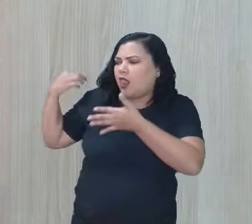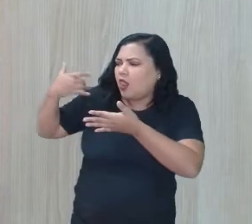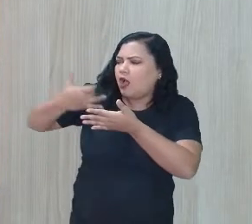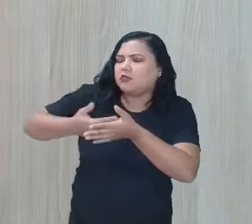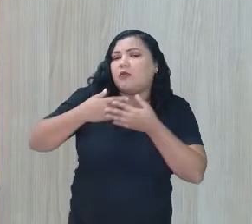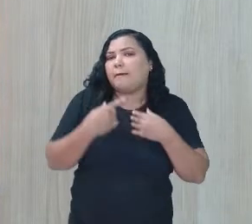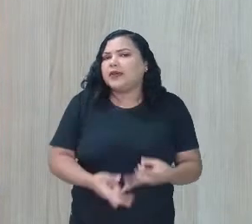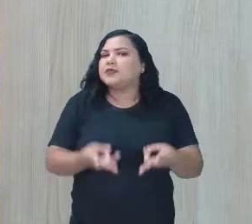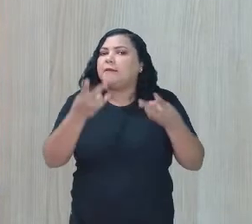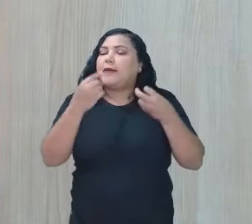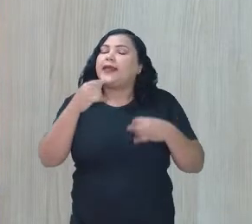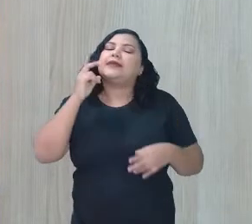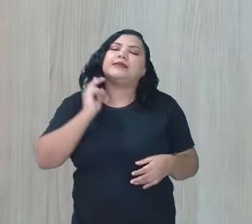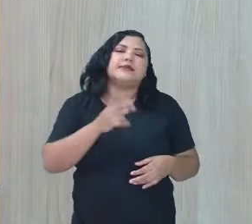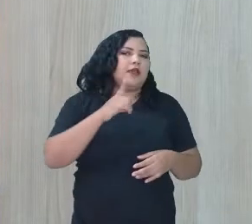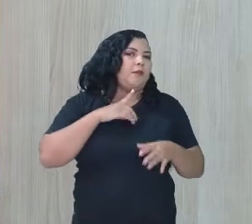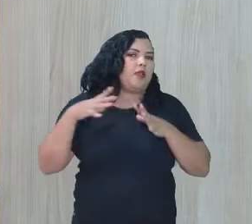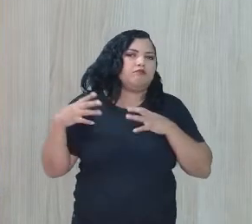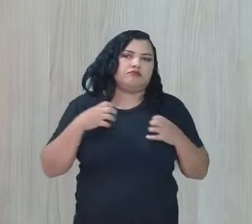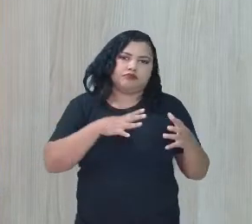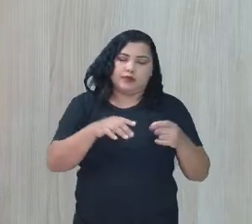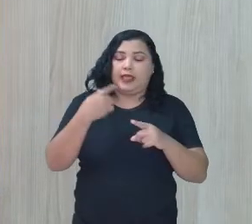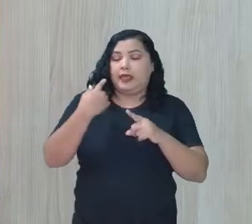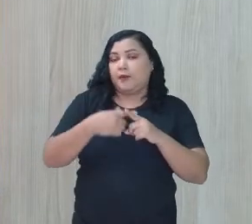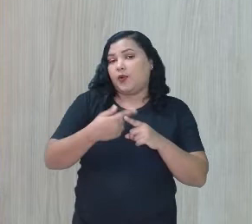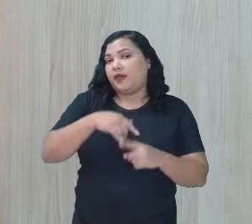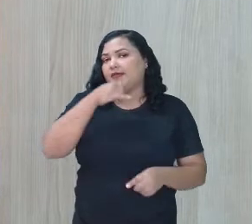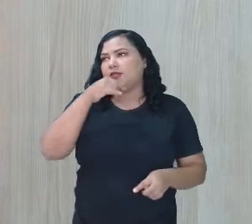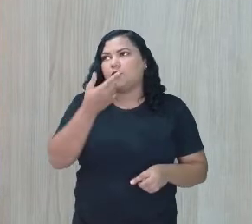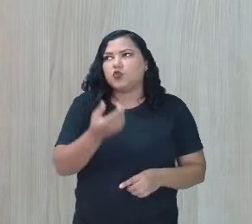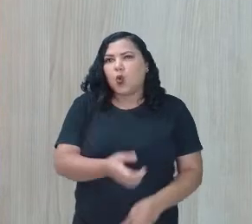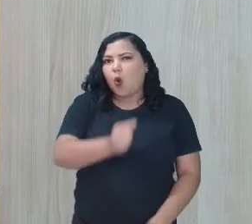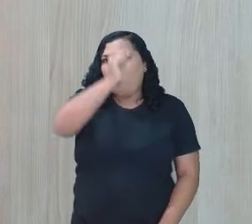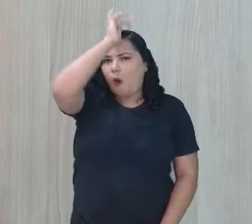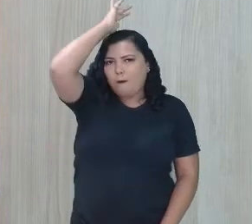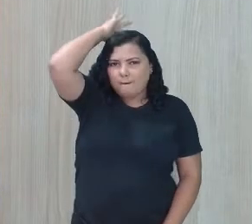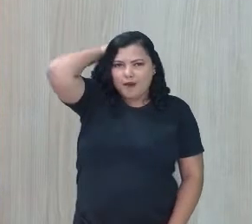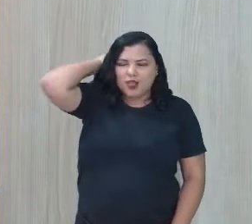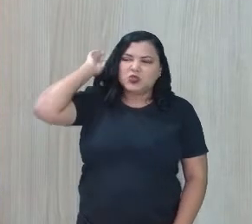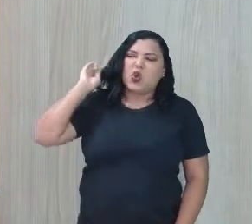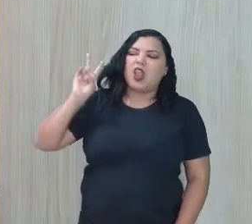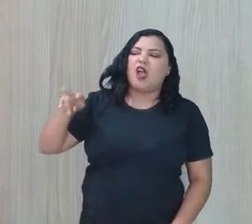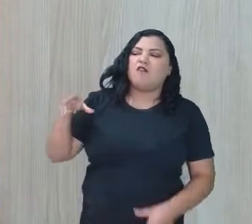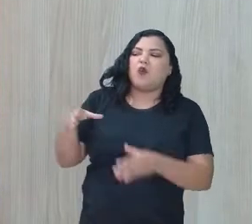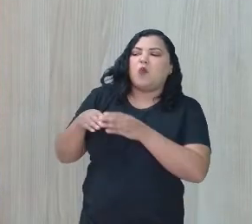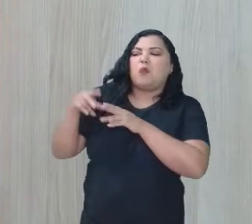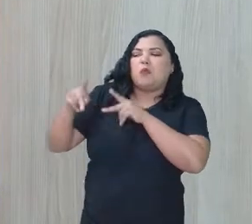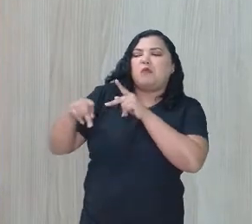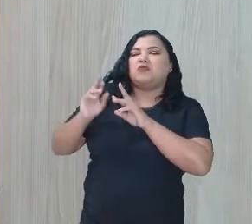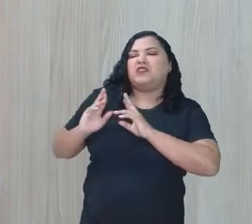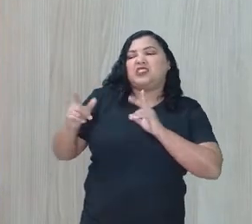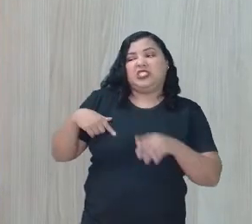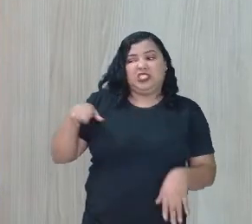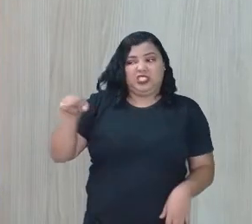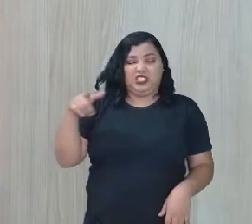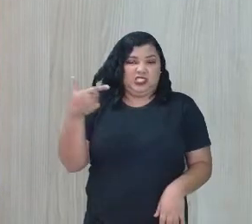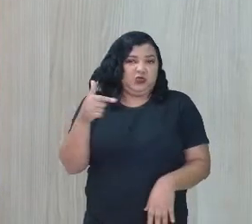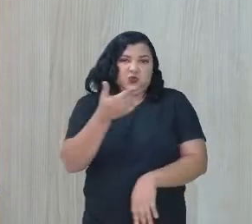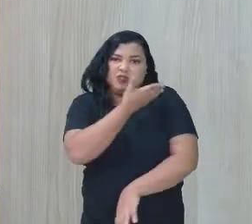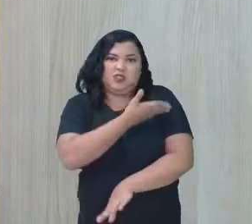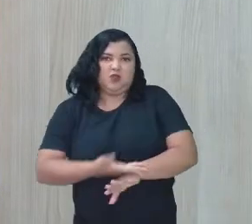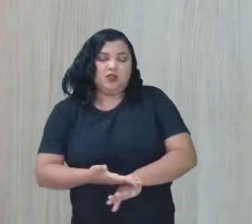ao longo do tempo, porque assim como os romanos olhavam para os outros povos e diziam que eram bárbaros, que eram incivilizados, né, isso